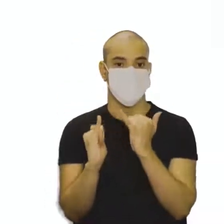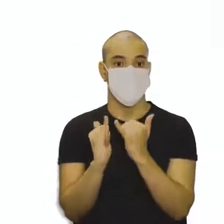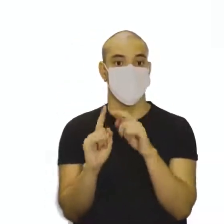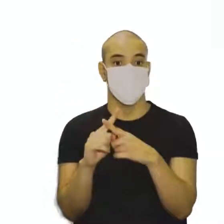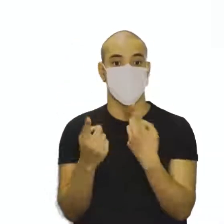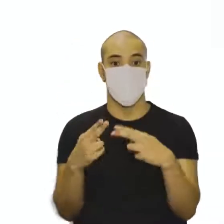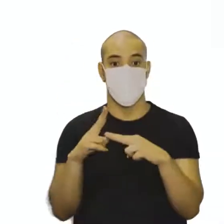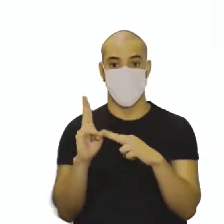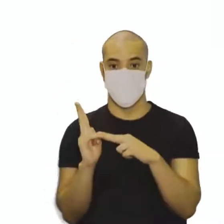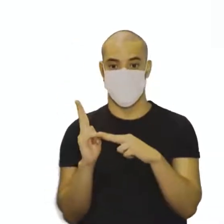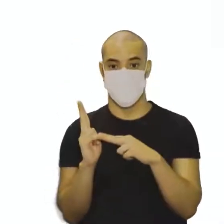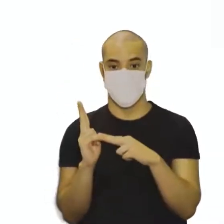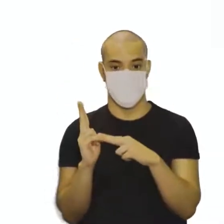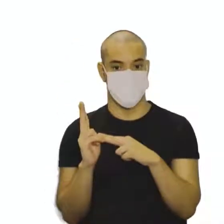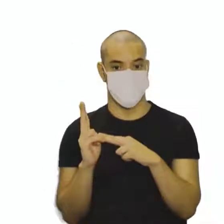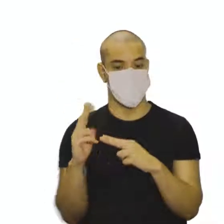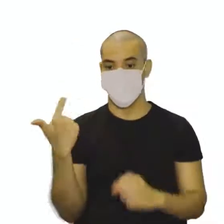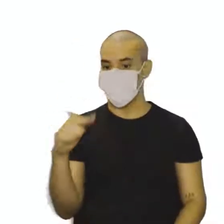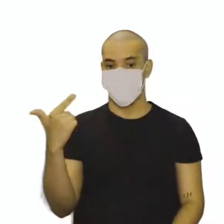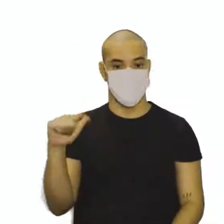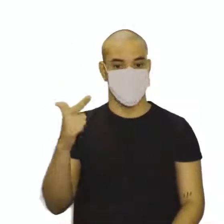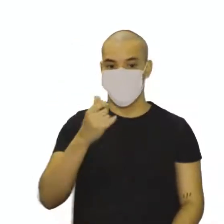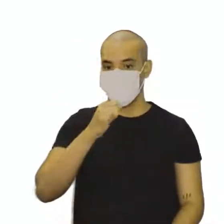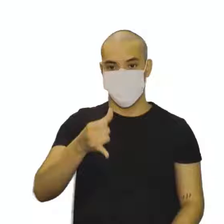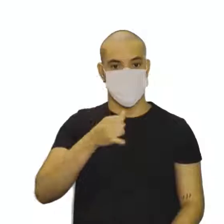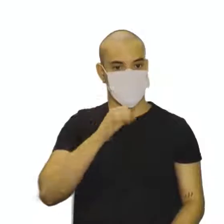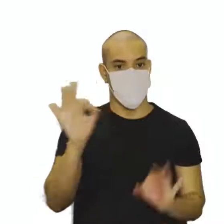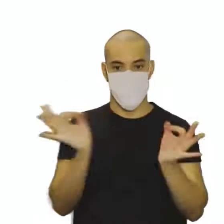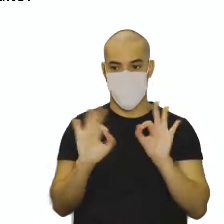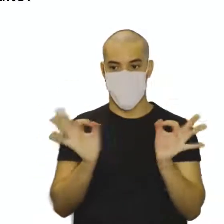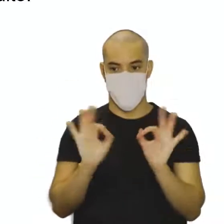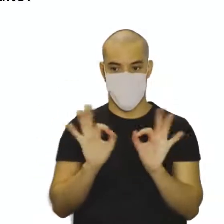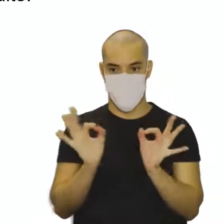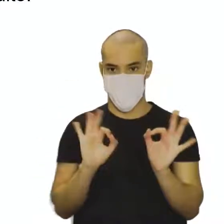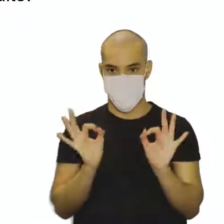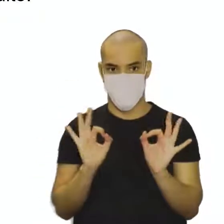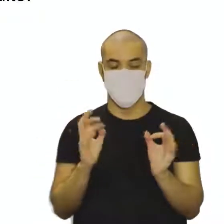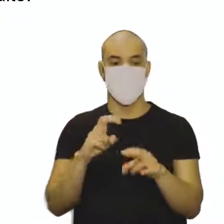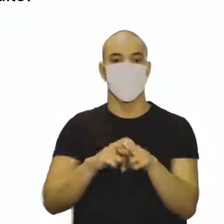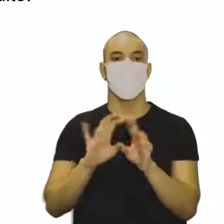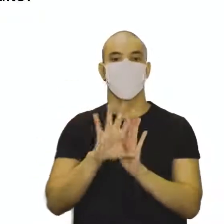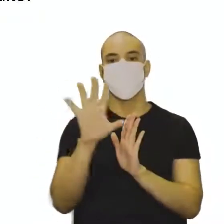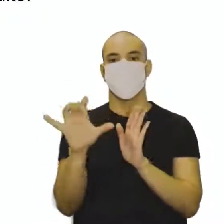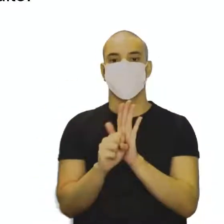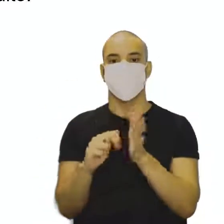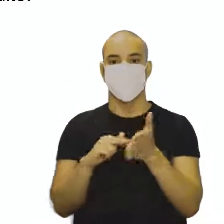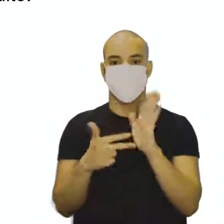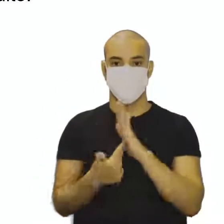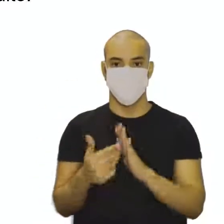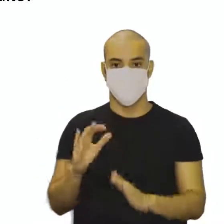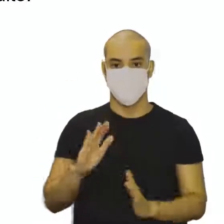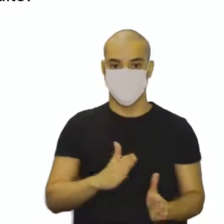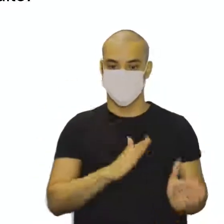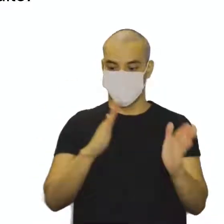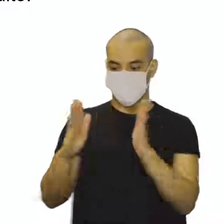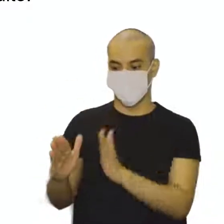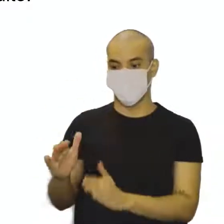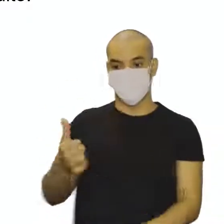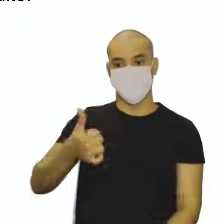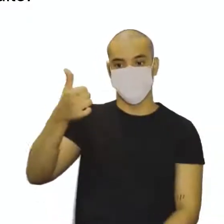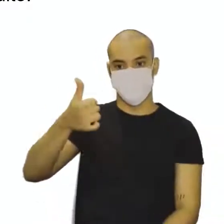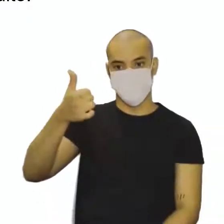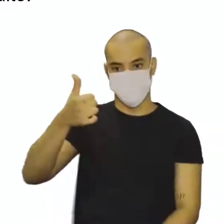aberta. Aqui não tem passagem de corrente. Então a gente corresponde isso à posição 1, que é o